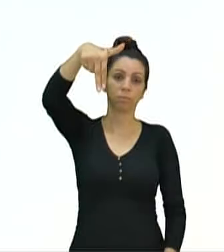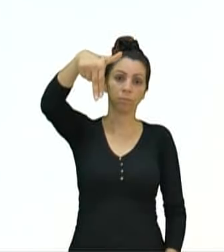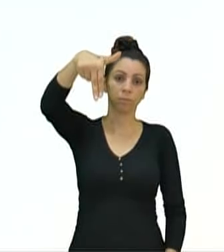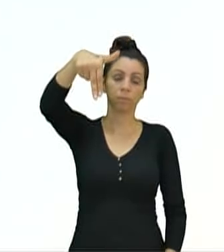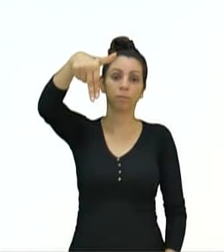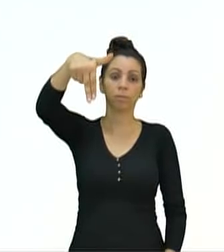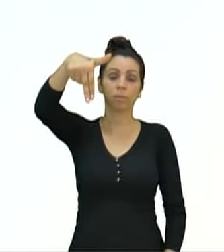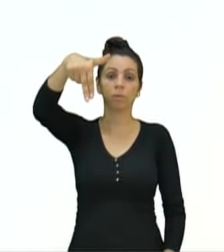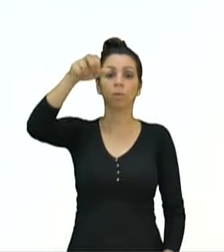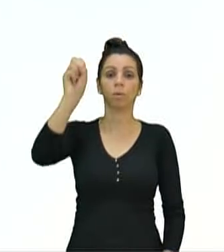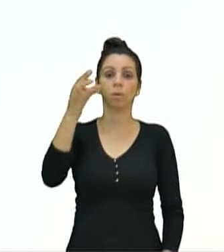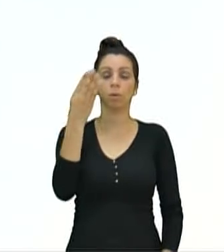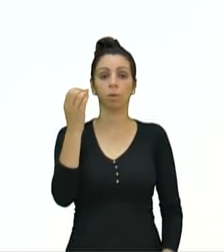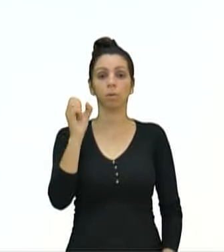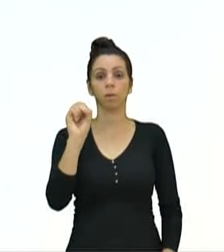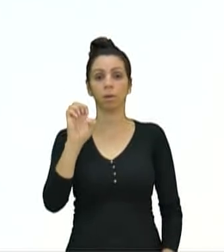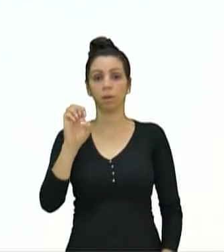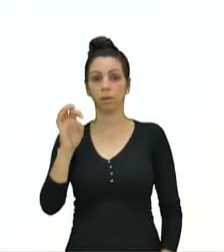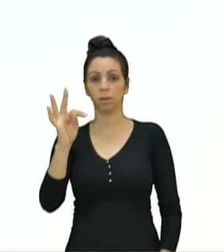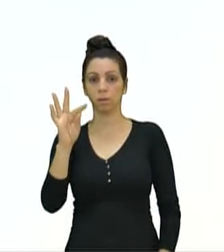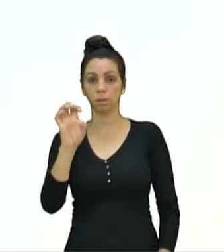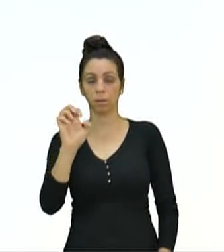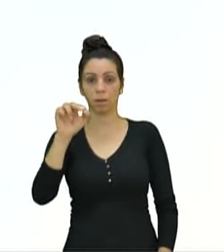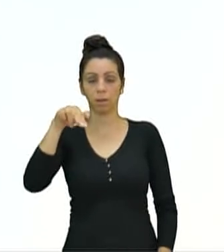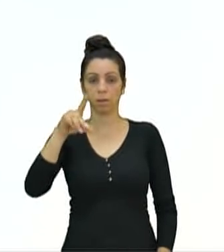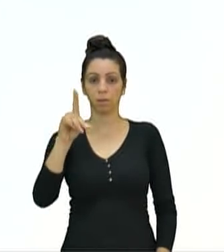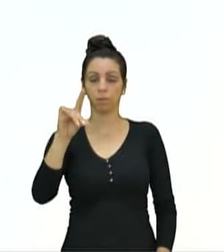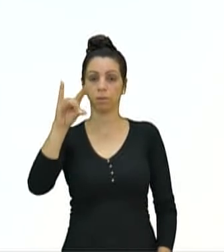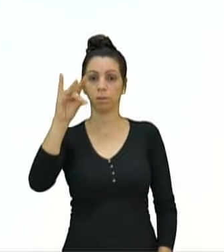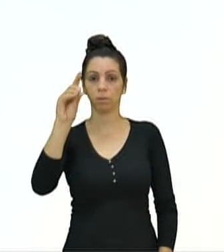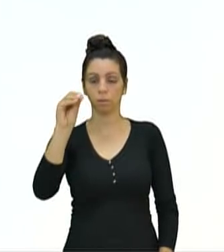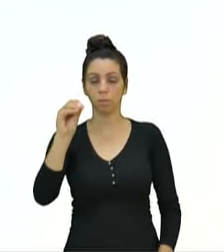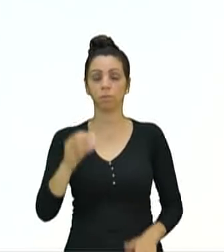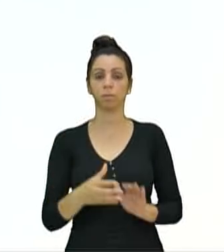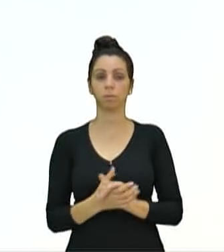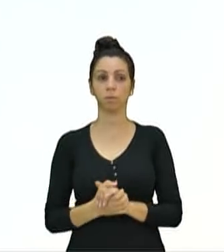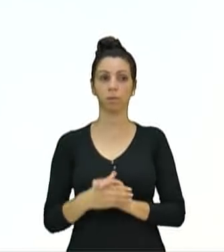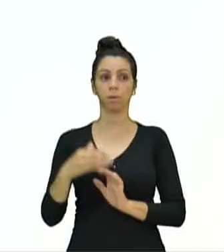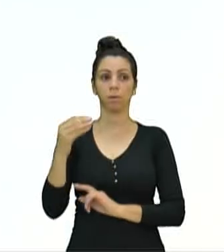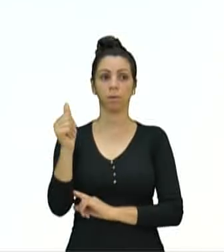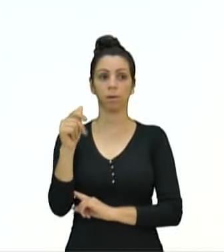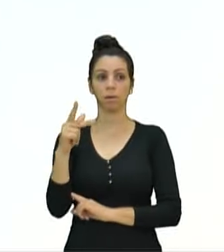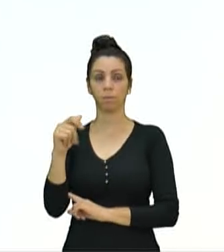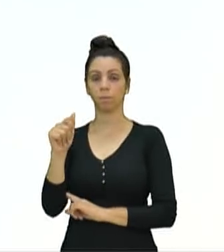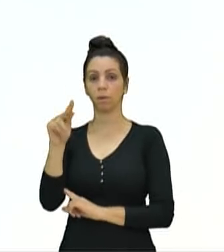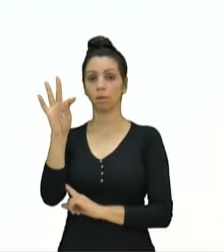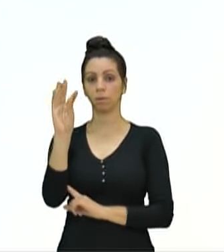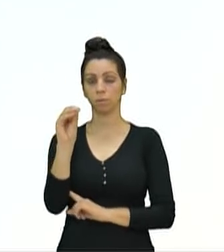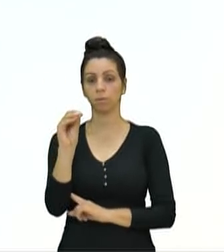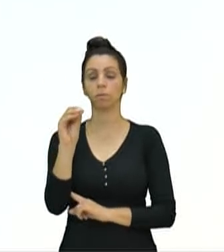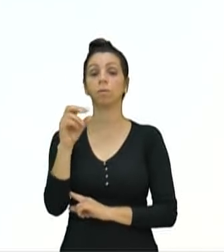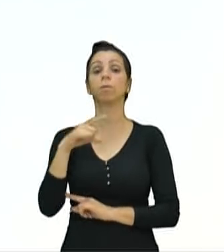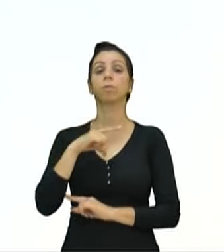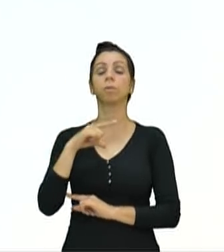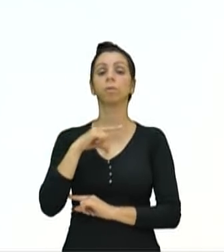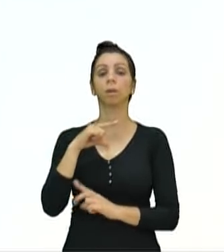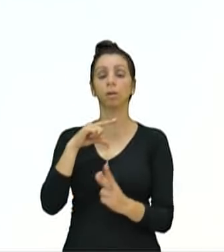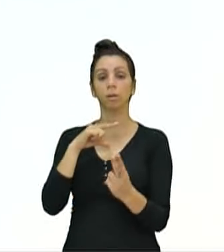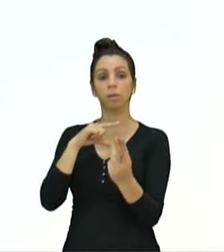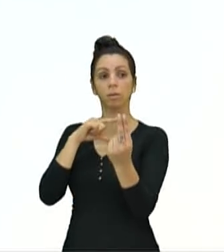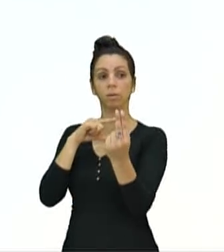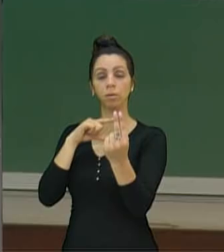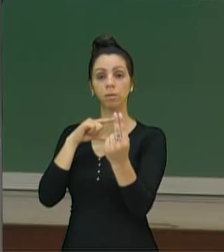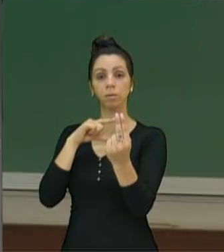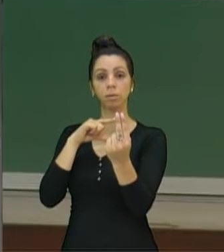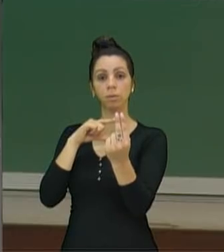ou estendido. E o carpado, as pernas ficam estendidas, formando um ângulo com o corpo, né? Eu